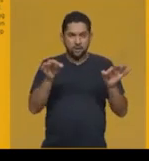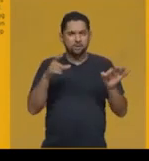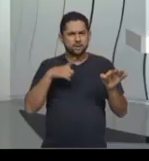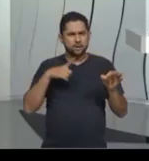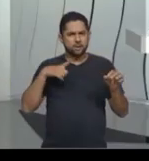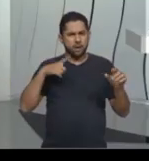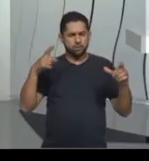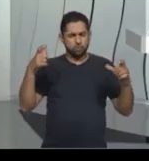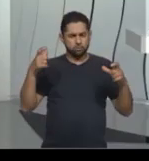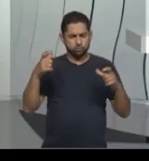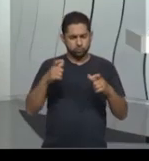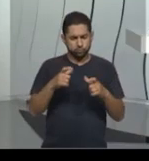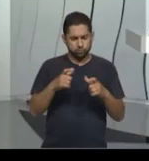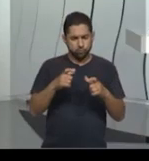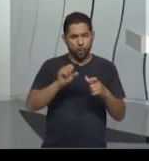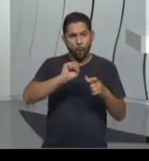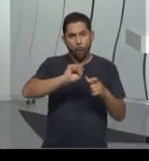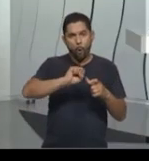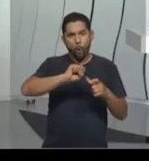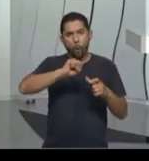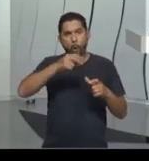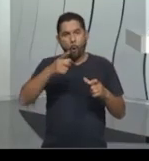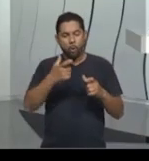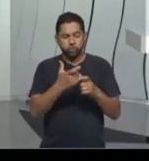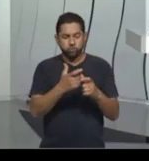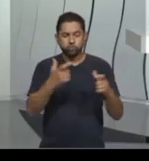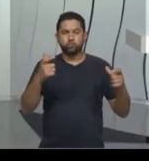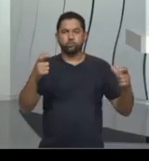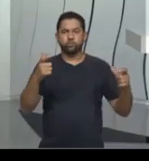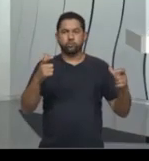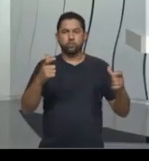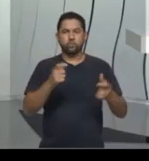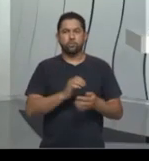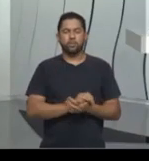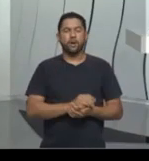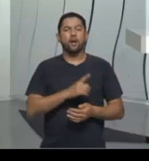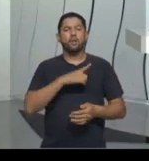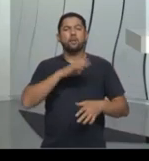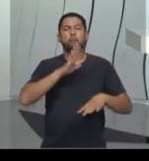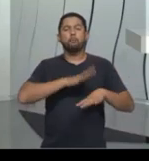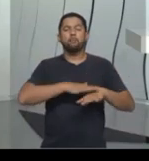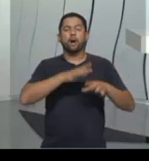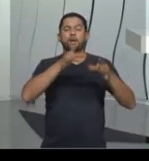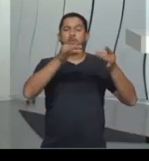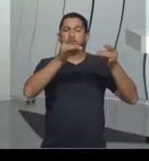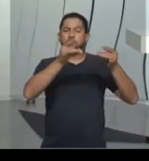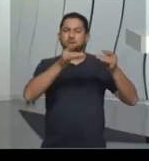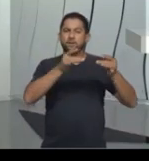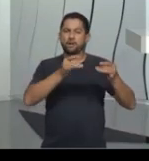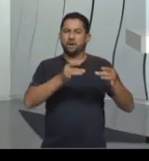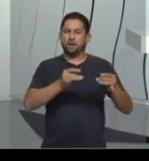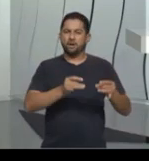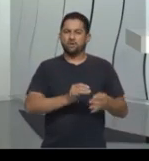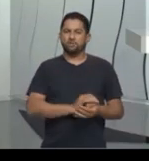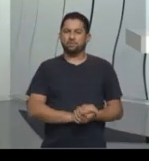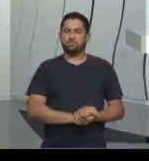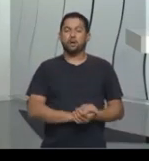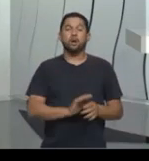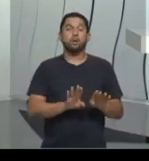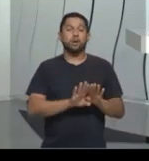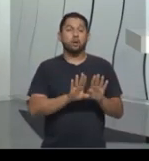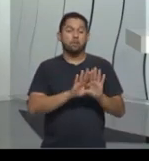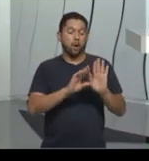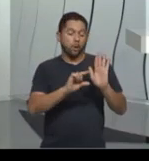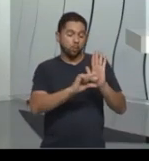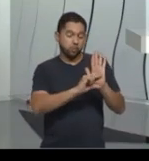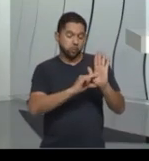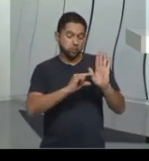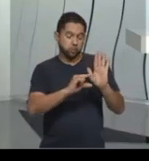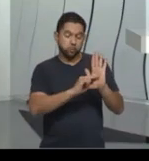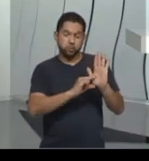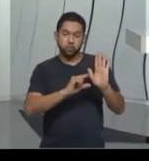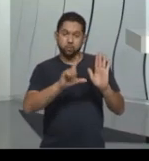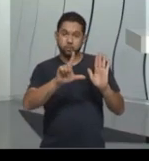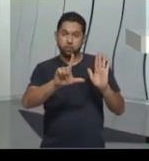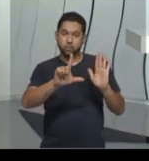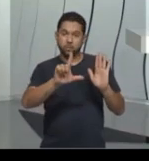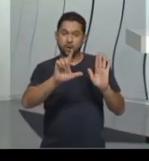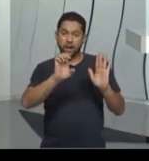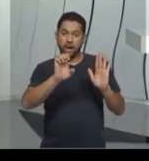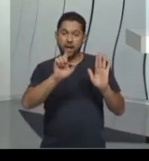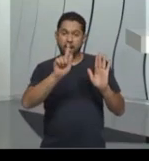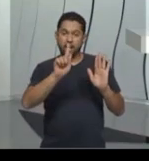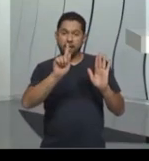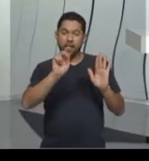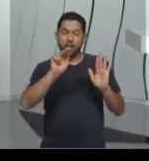redução ou ampliou esse mapa, né, para trazer mais detalhes. Legenda, importantíssimo uma legenda para